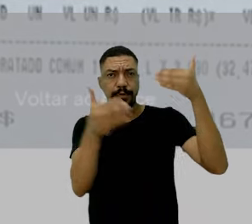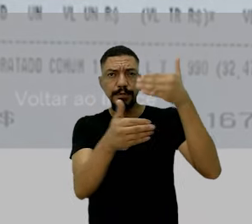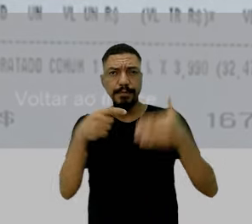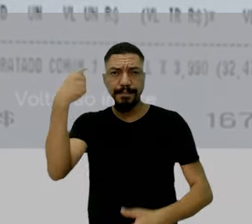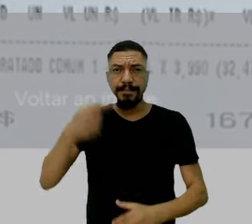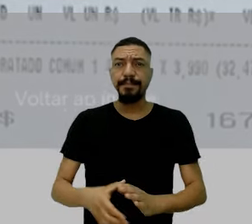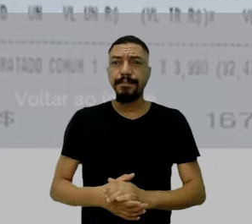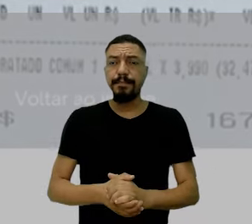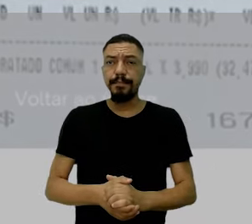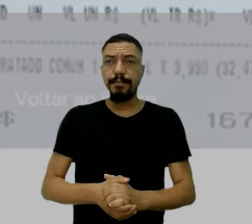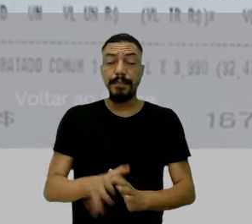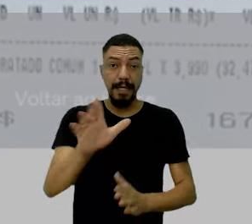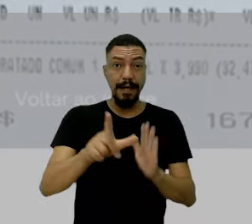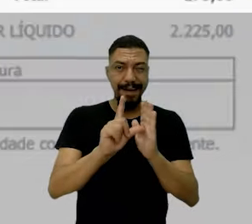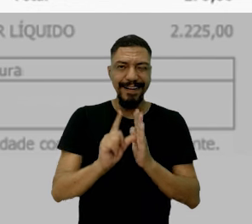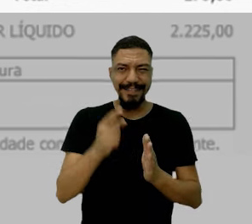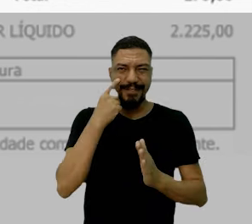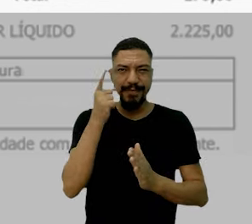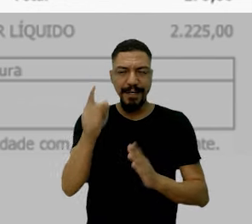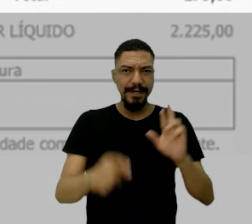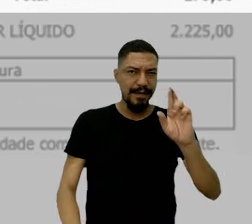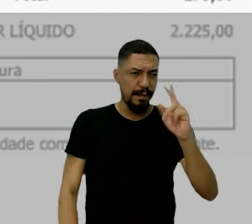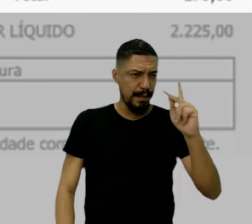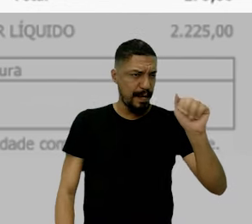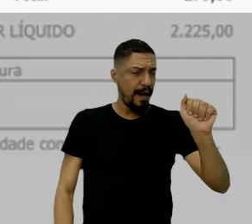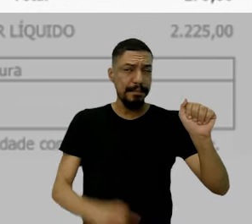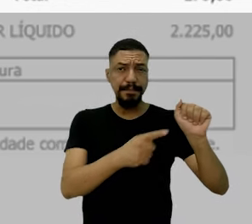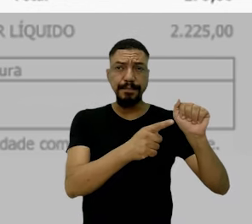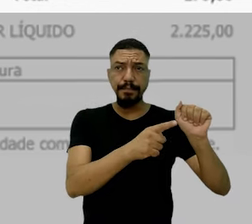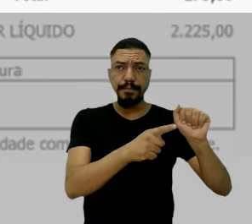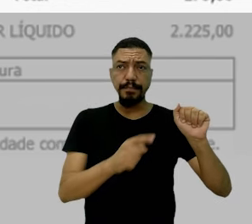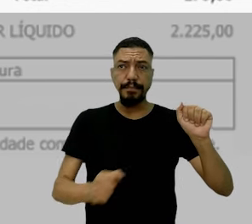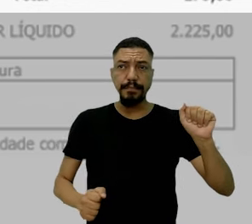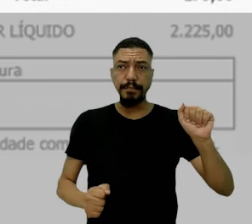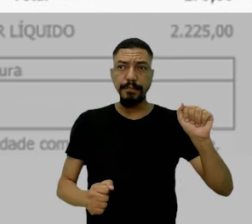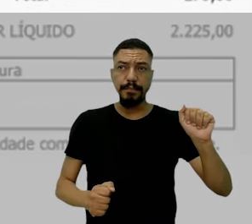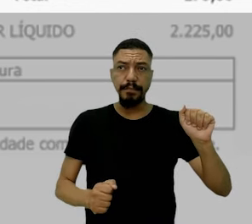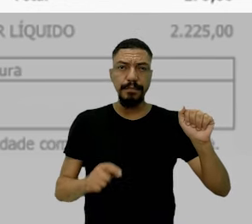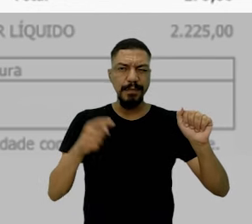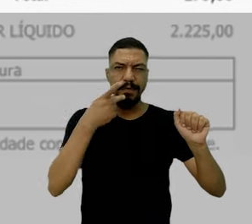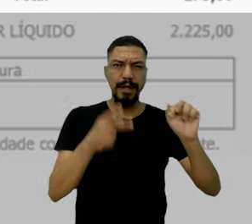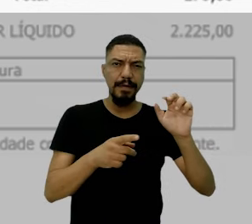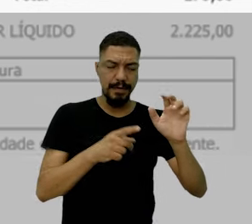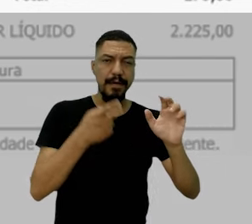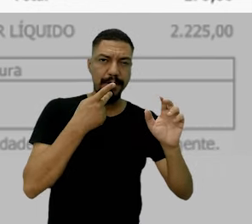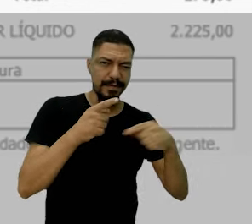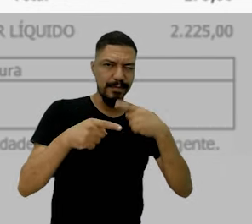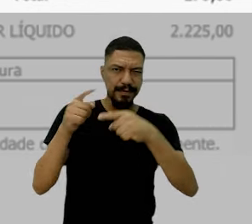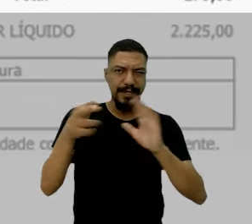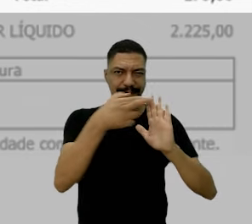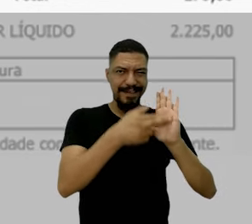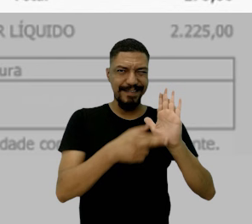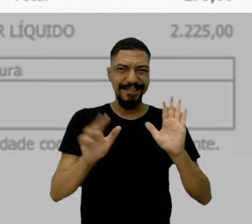Pode passar para o próximo, por favor? Antes da gente ir para as RPAs, vou falar de RPA, depois eu falo